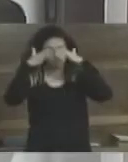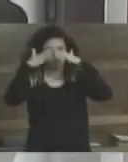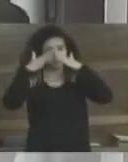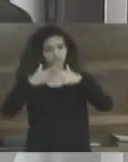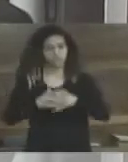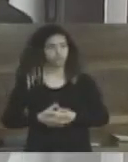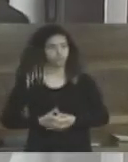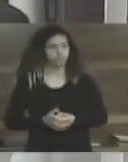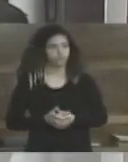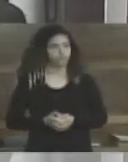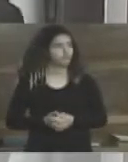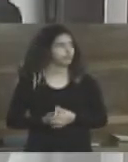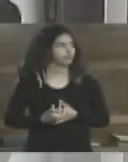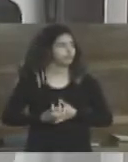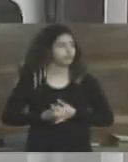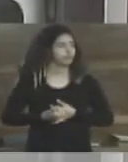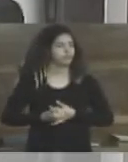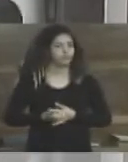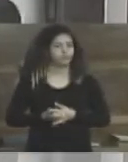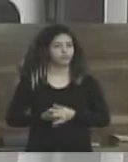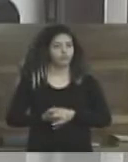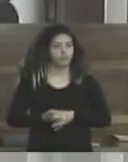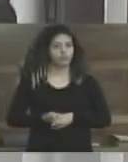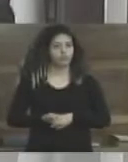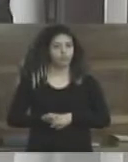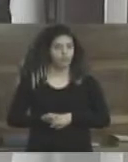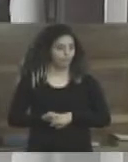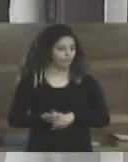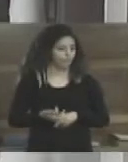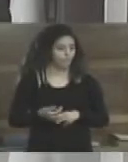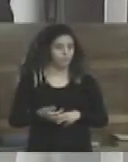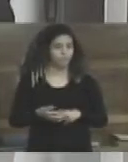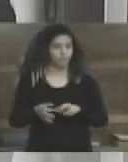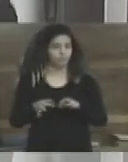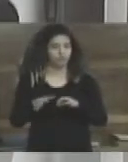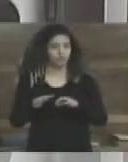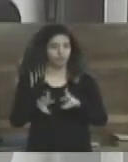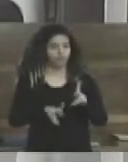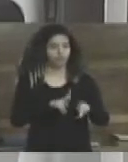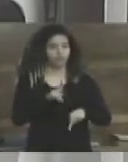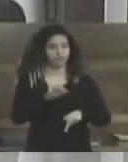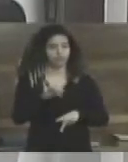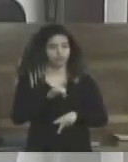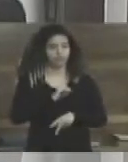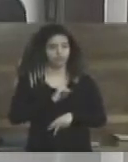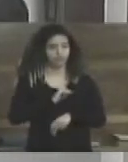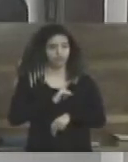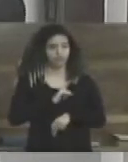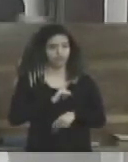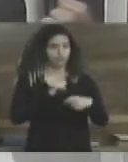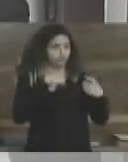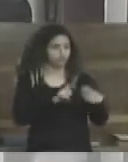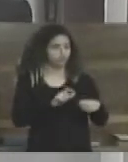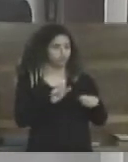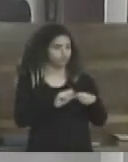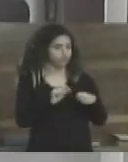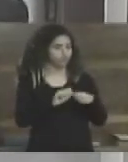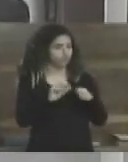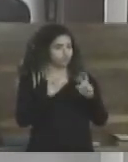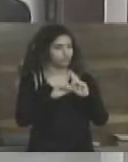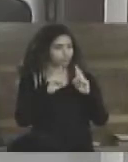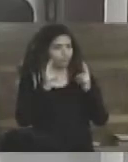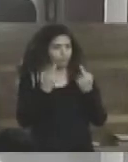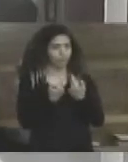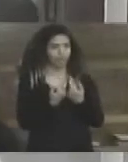né? Só para terminar, senhor presidente, de modo que a população vai ter, os moradores vão ter aonde se reunir para fazer